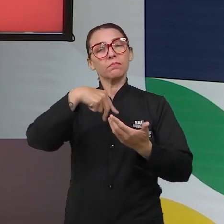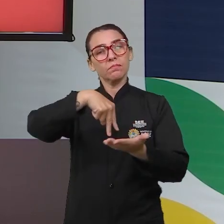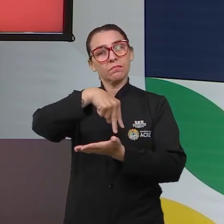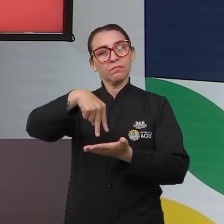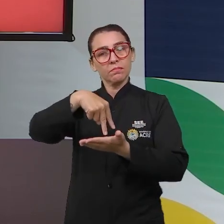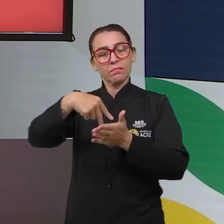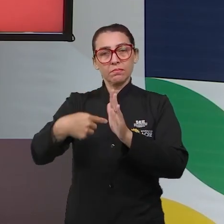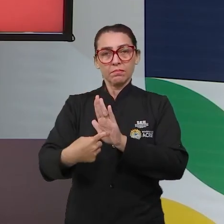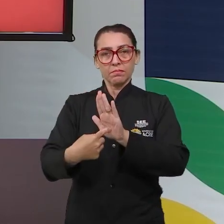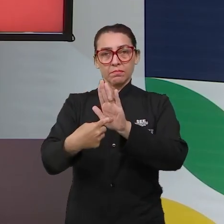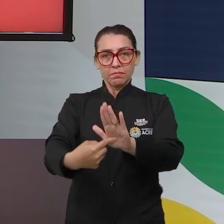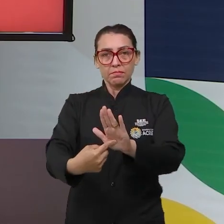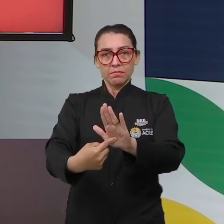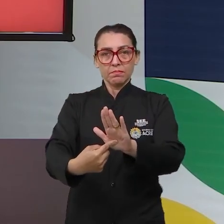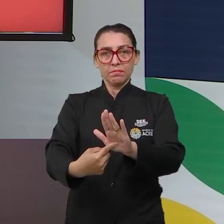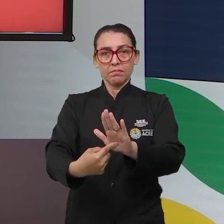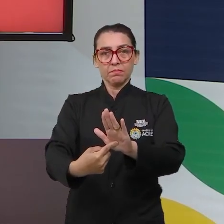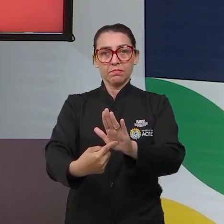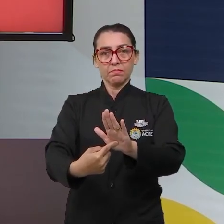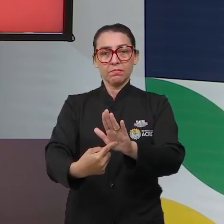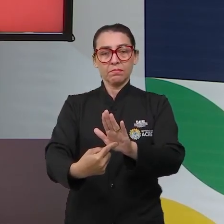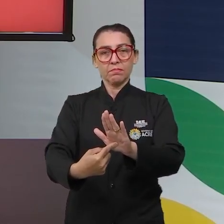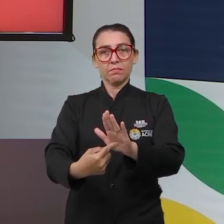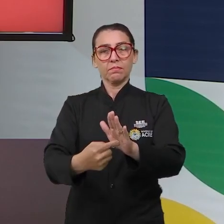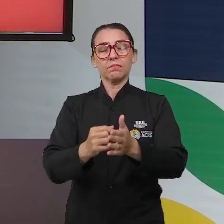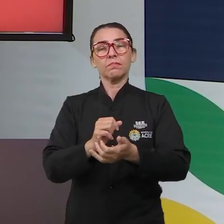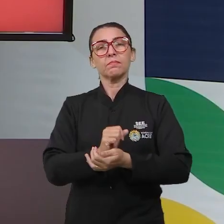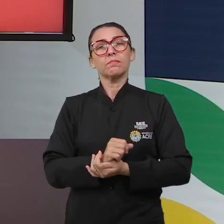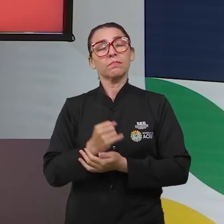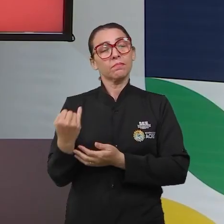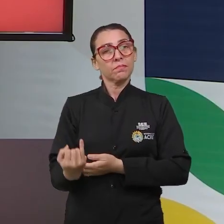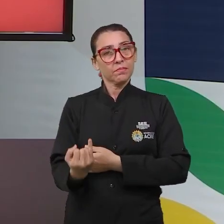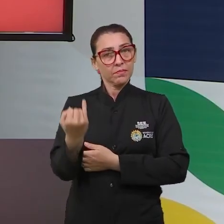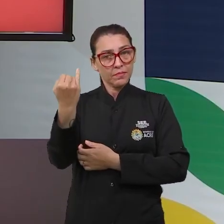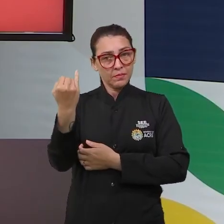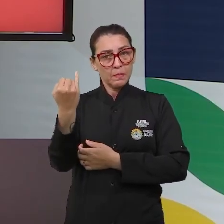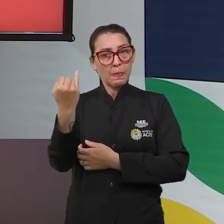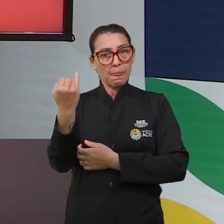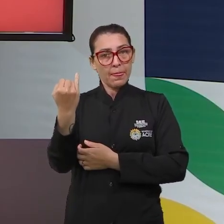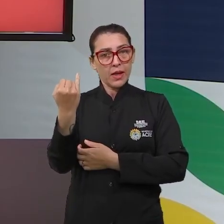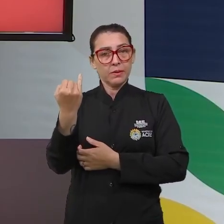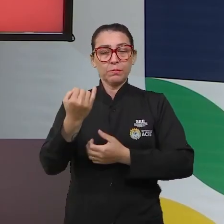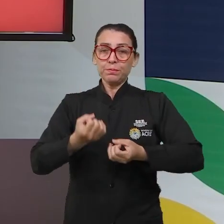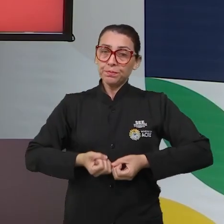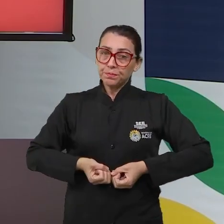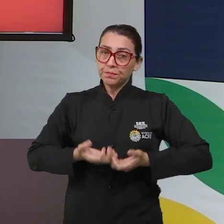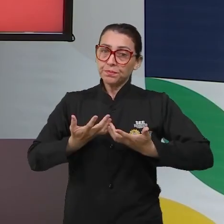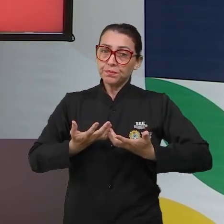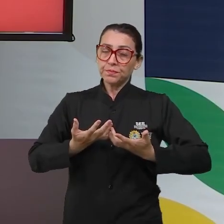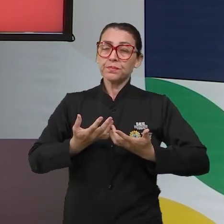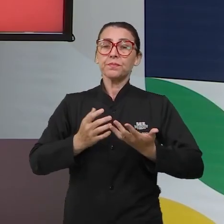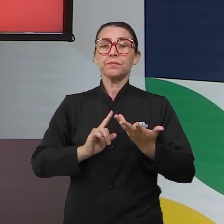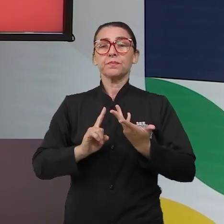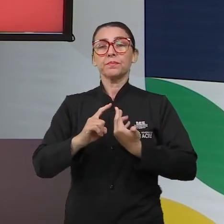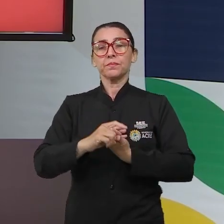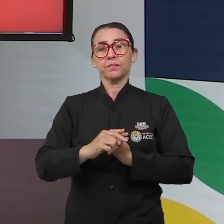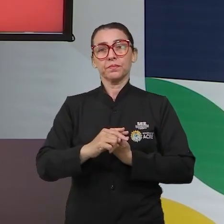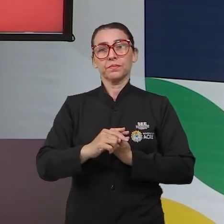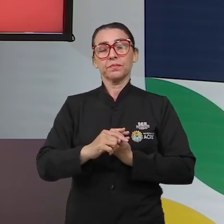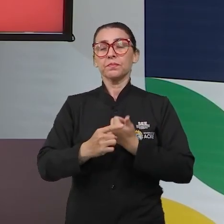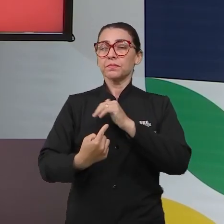dançarino apresenta na sua coreografia. Então, é importante manifestar esse elemento na